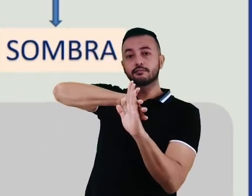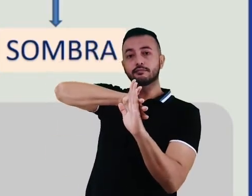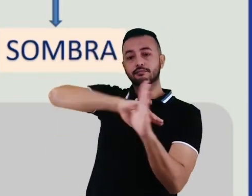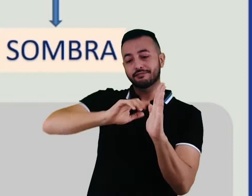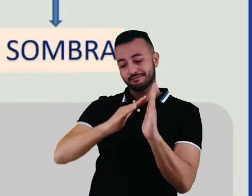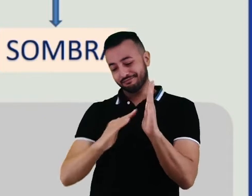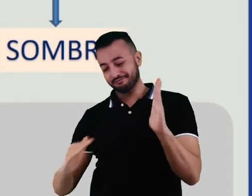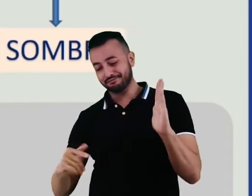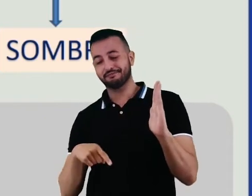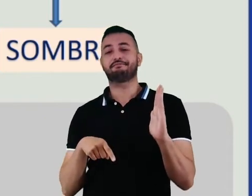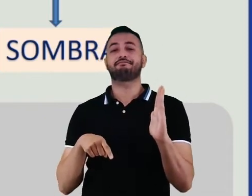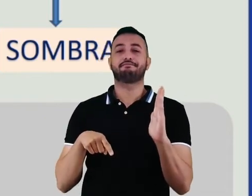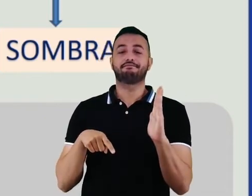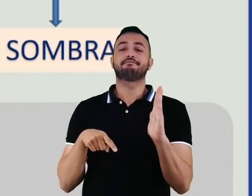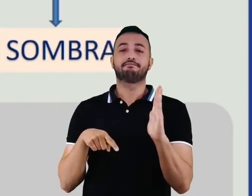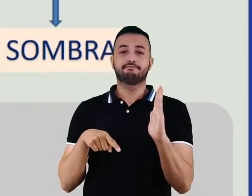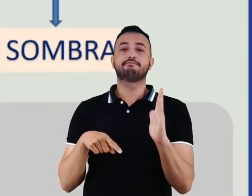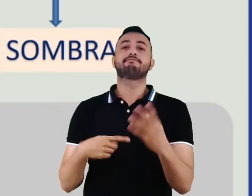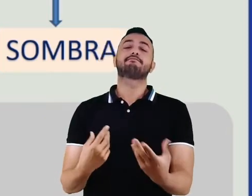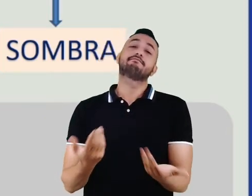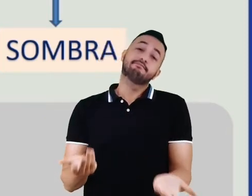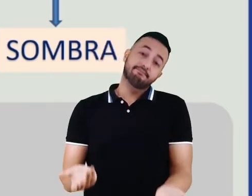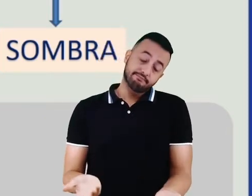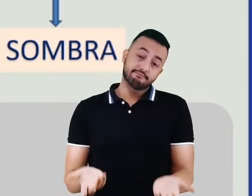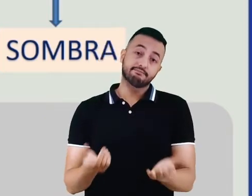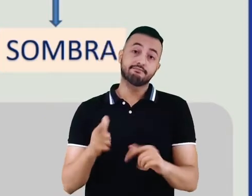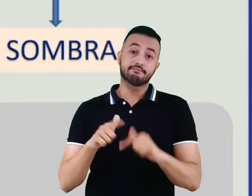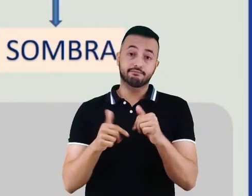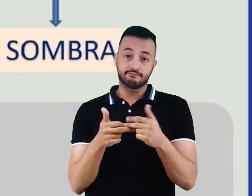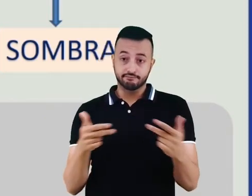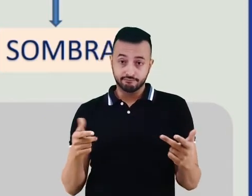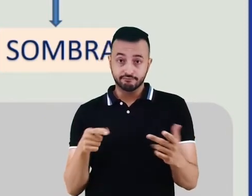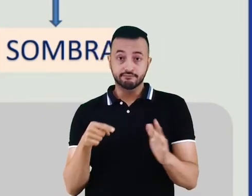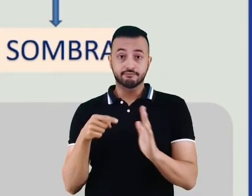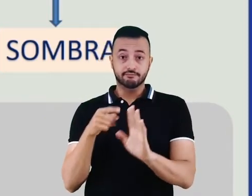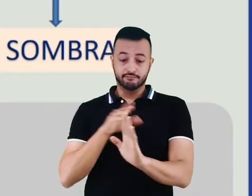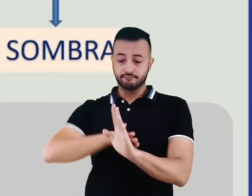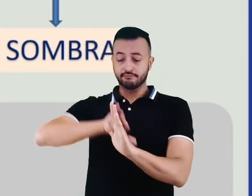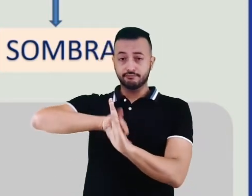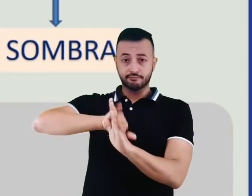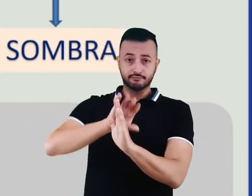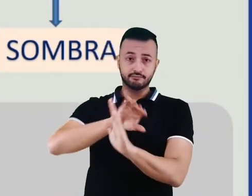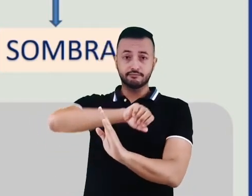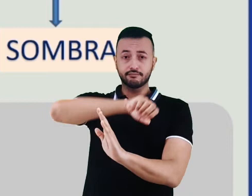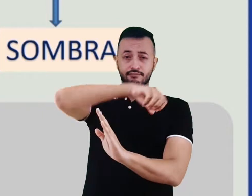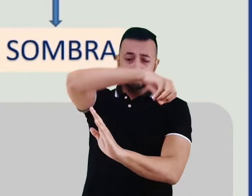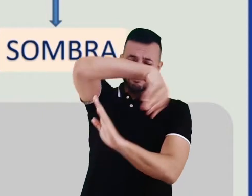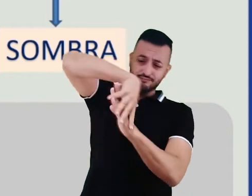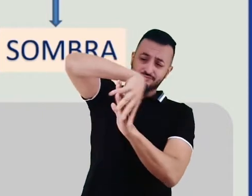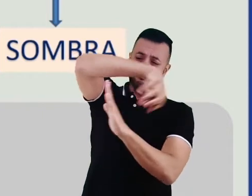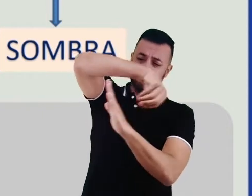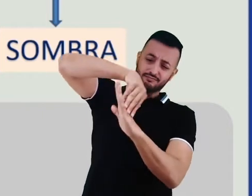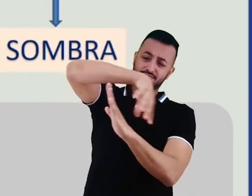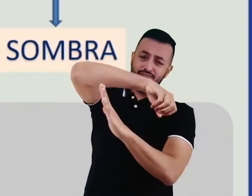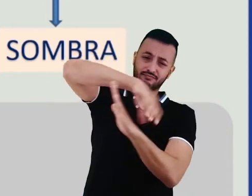sombra. Como o objeto é denso e opaco, a luz não